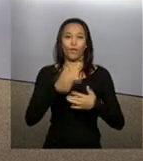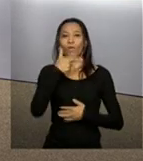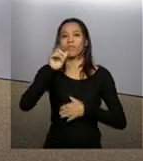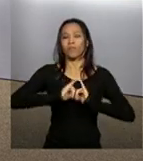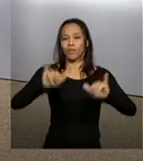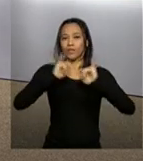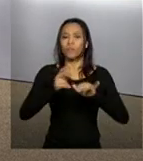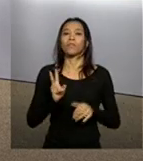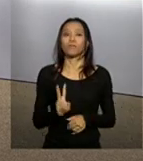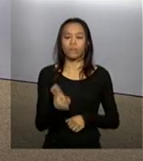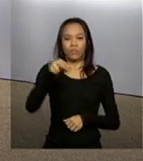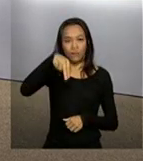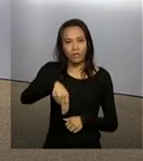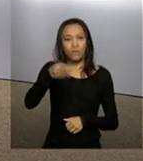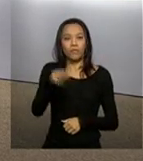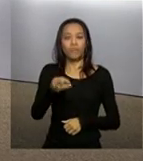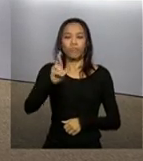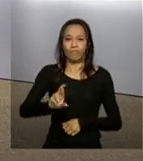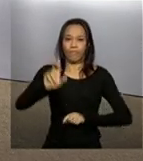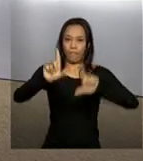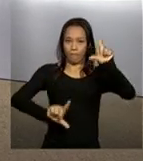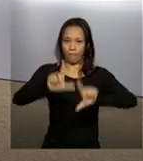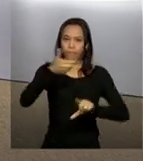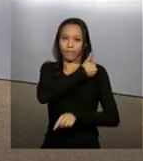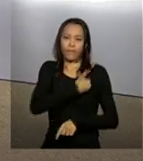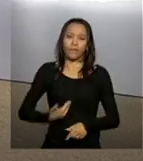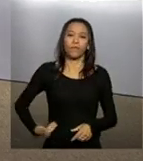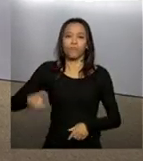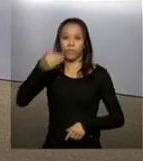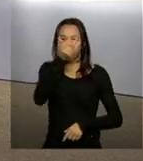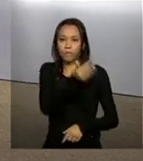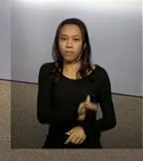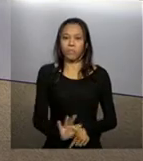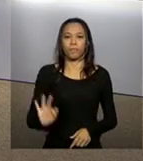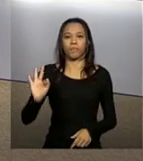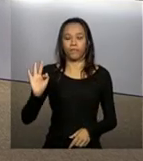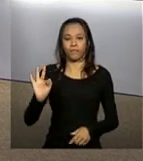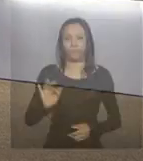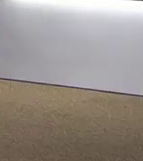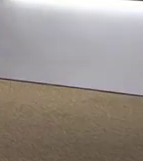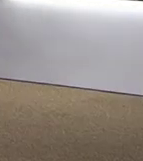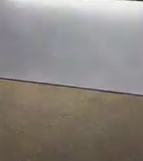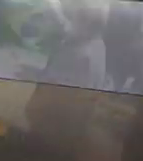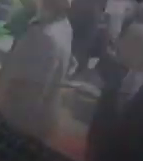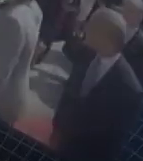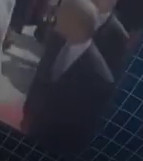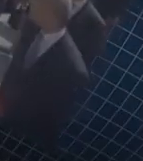com outras informações. Continue com a gente aqui na NBR, a TV do Governo Federal.